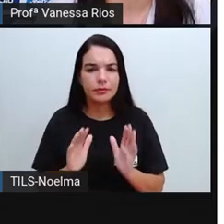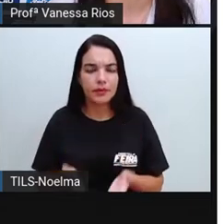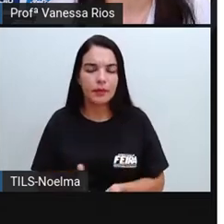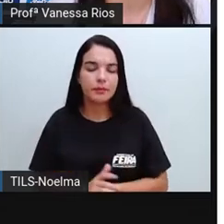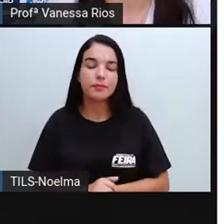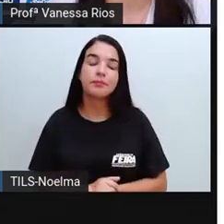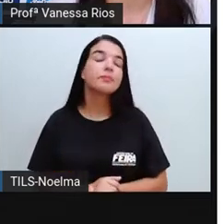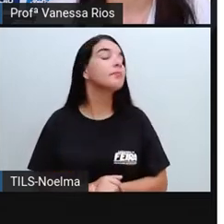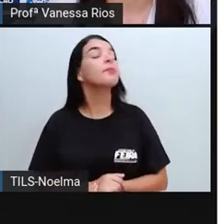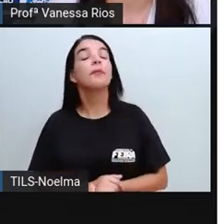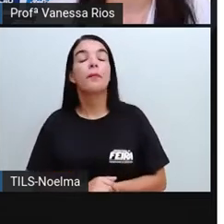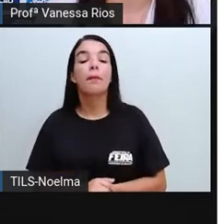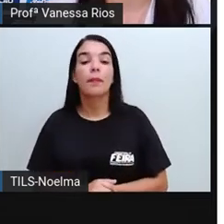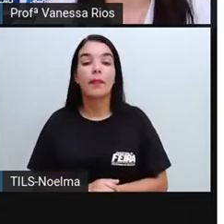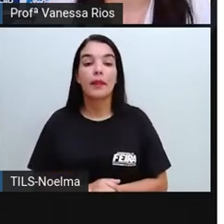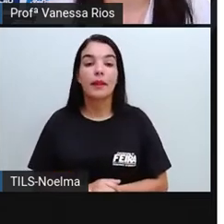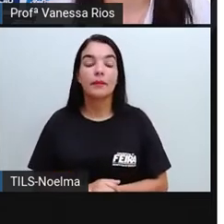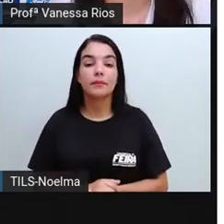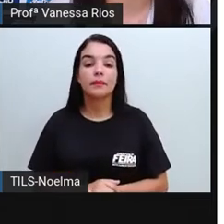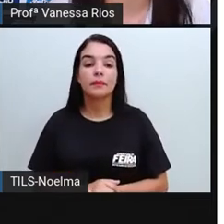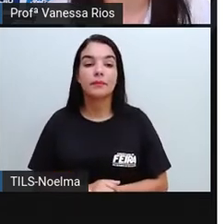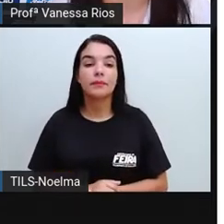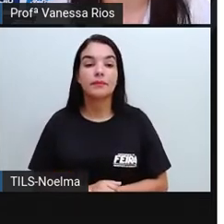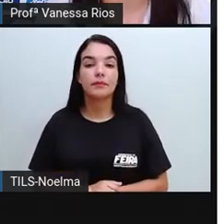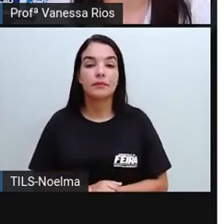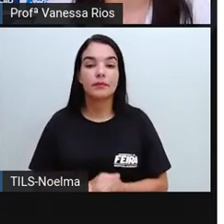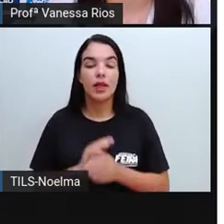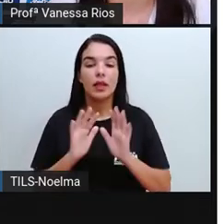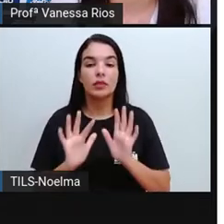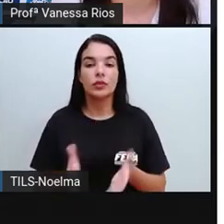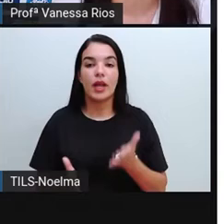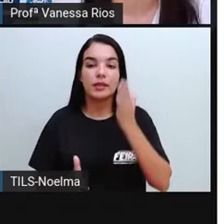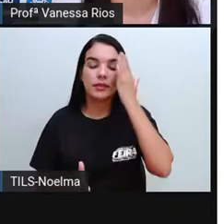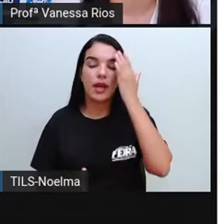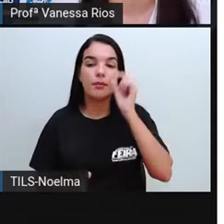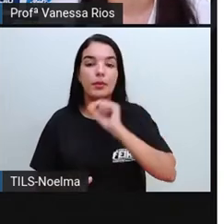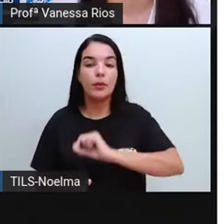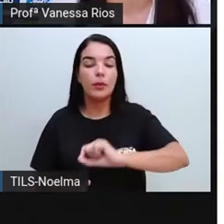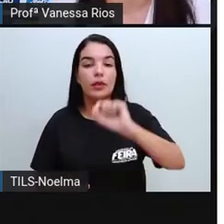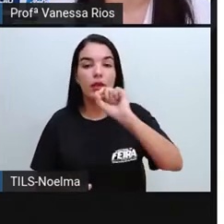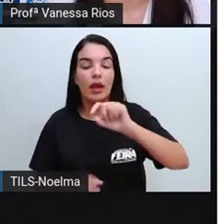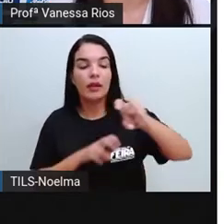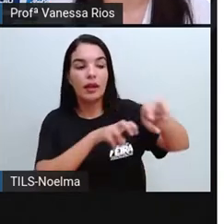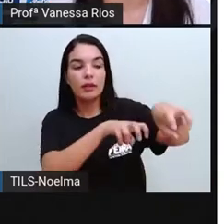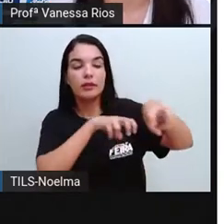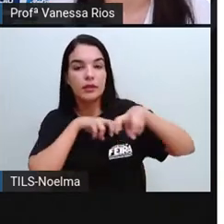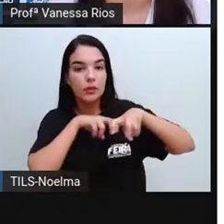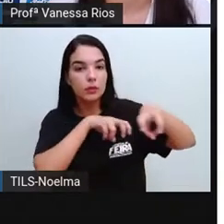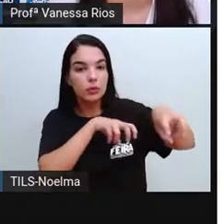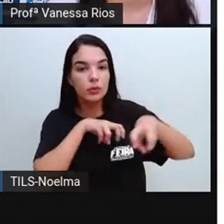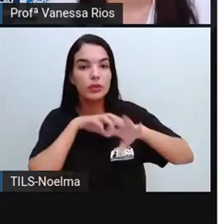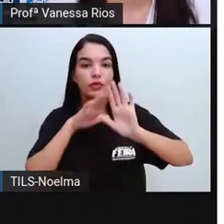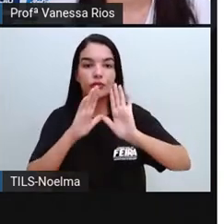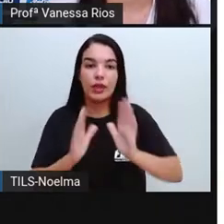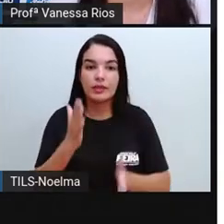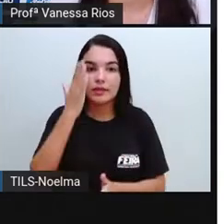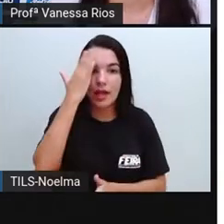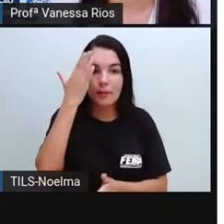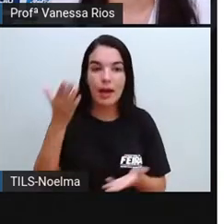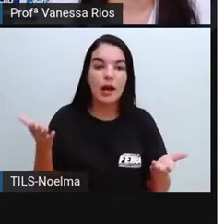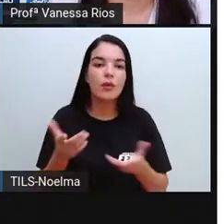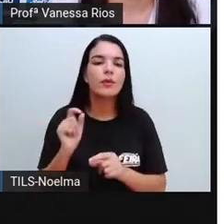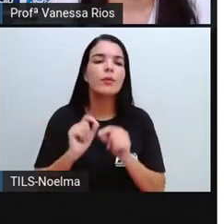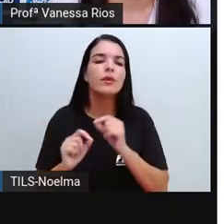sobre agricultura, o que é agricultura, quando surgiu a agricultura, como ela se modificou? E o